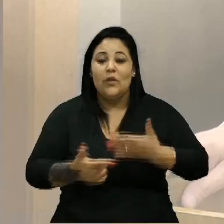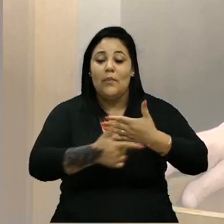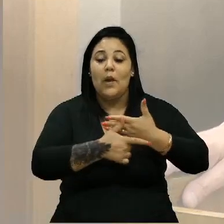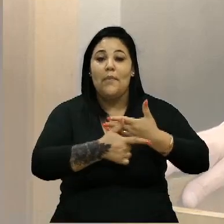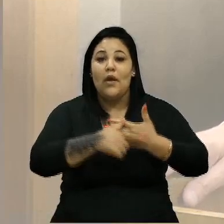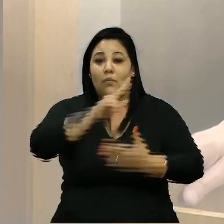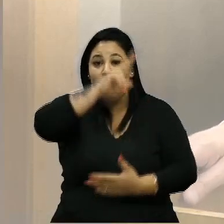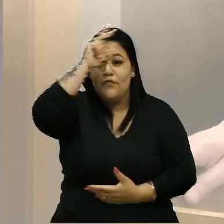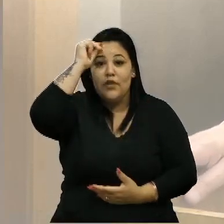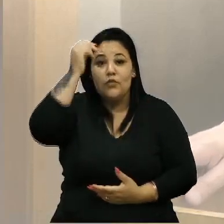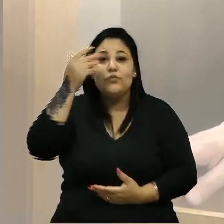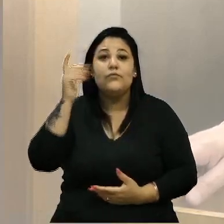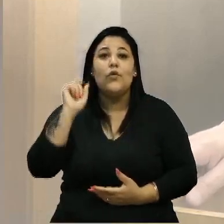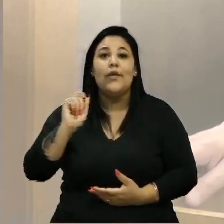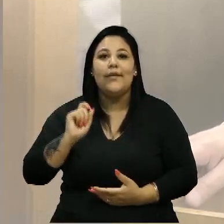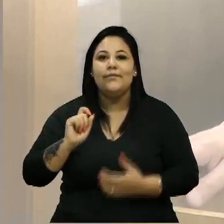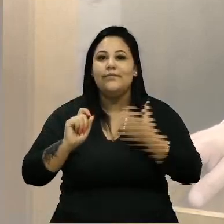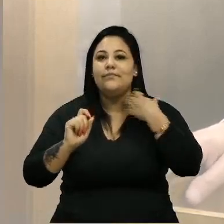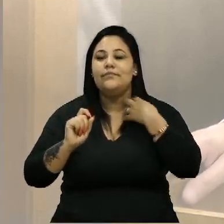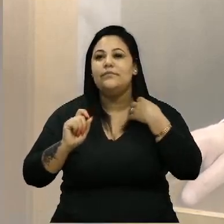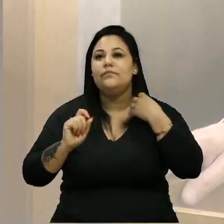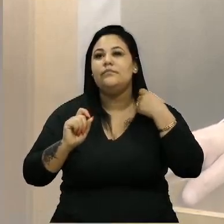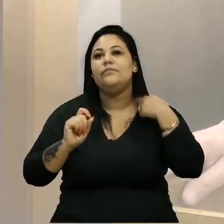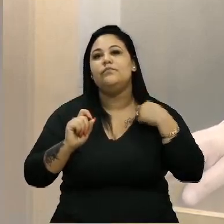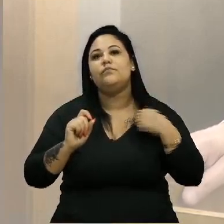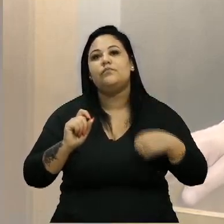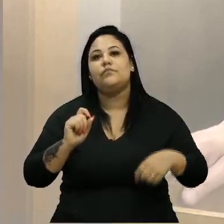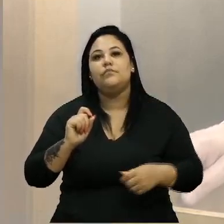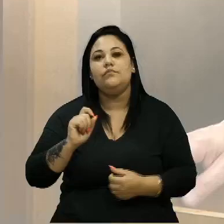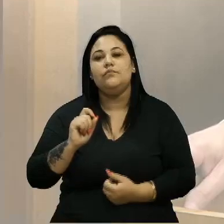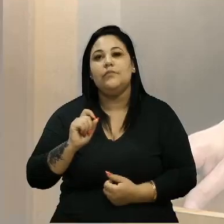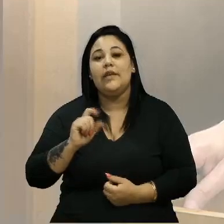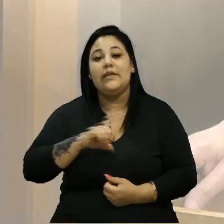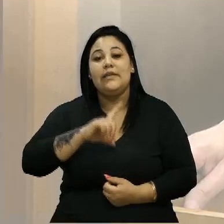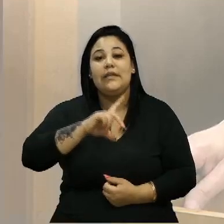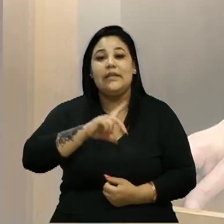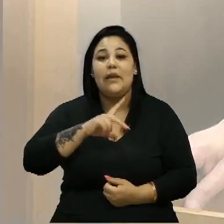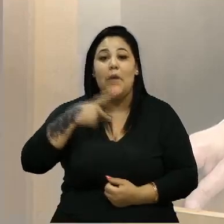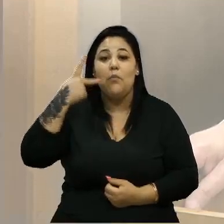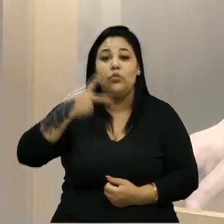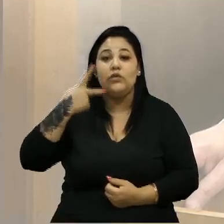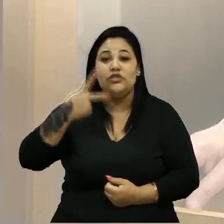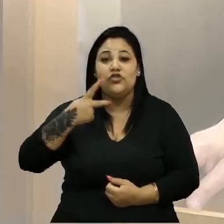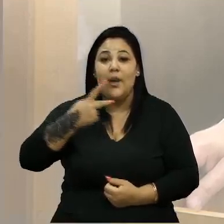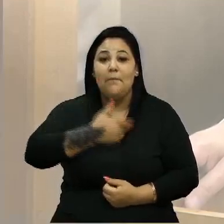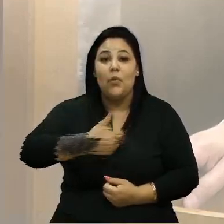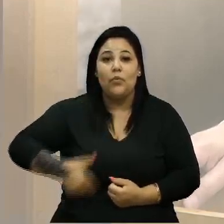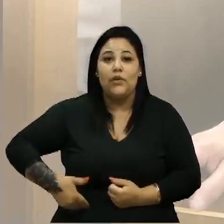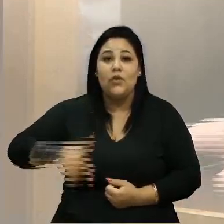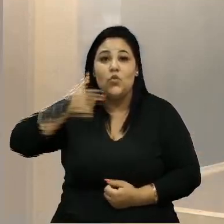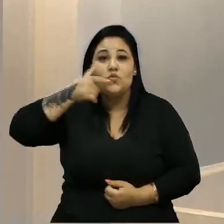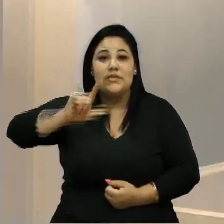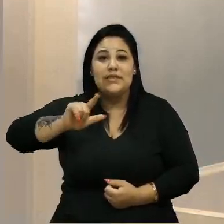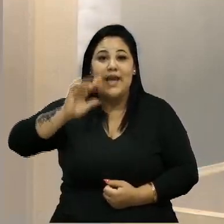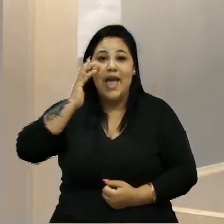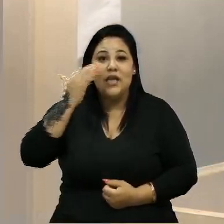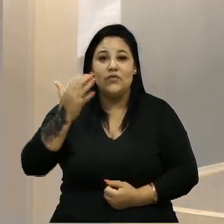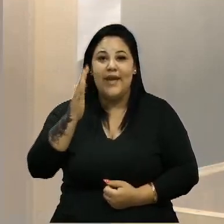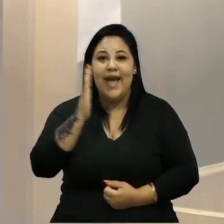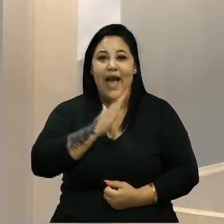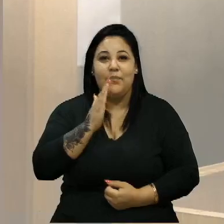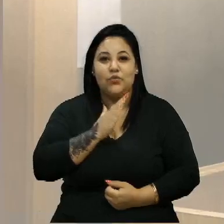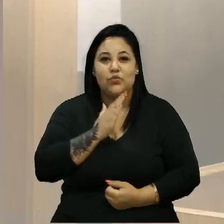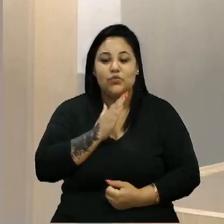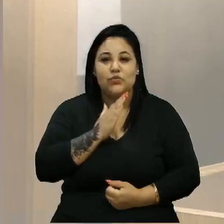Prefeitura deveria ser o quê? Ter uma política pública que seja resolutiva, que consiga atender. Esse mesmo